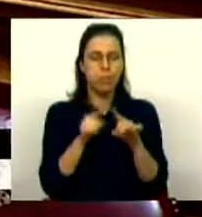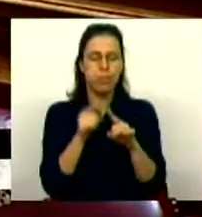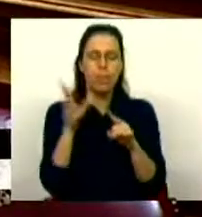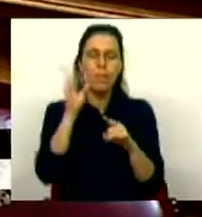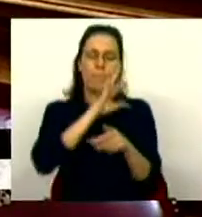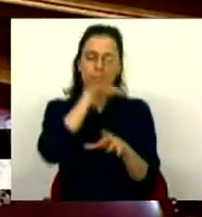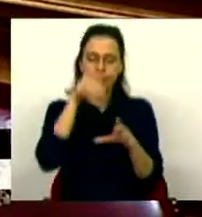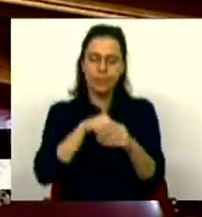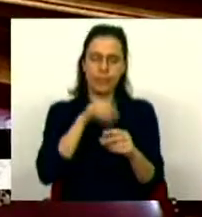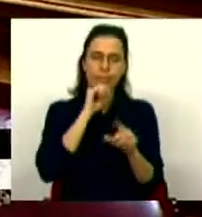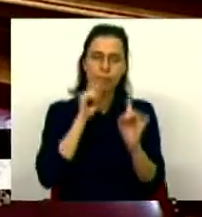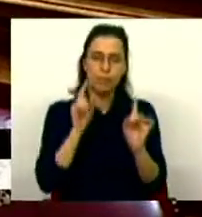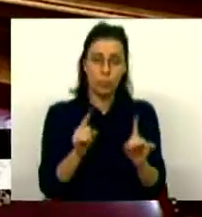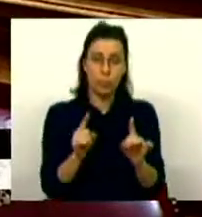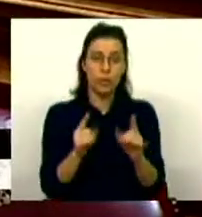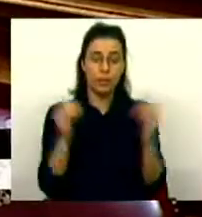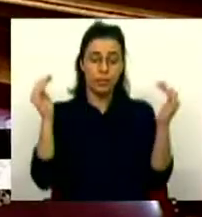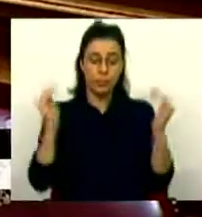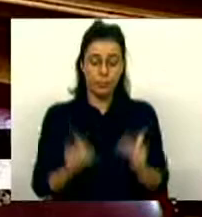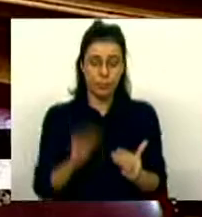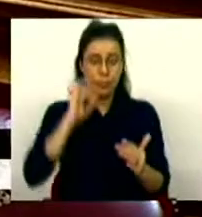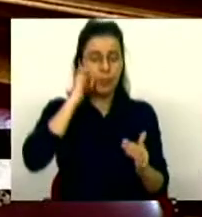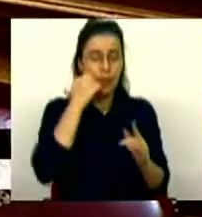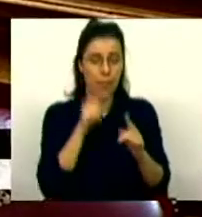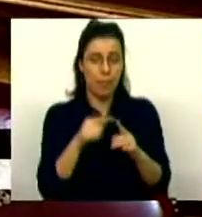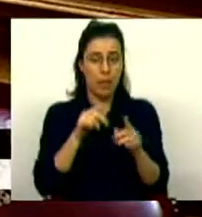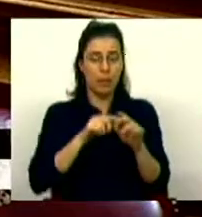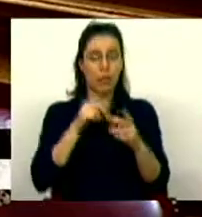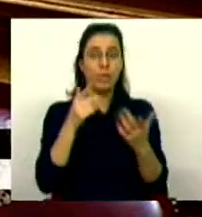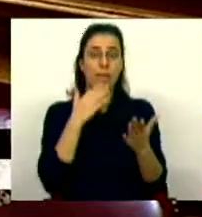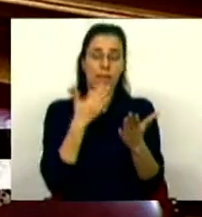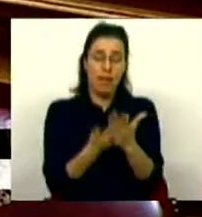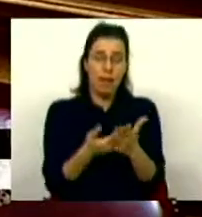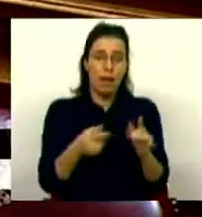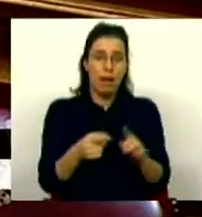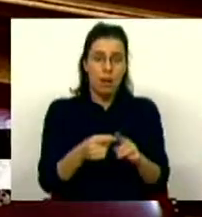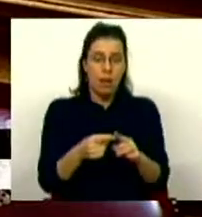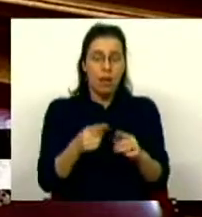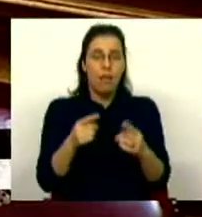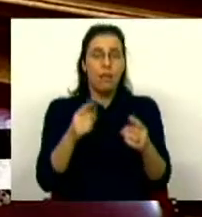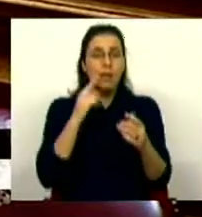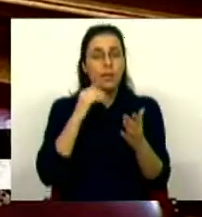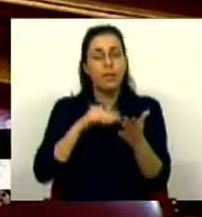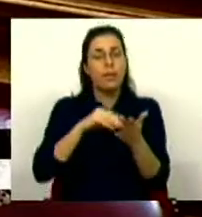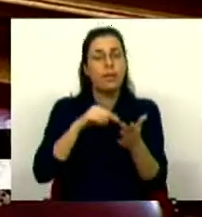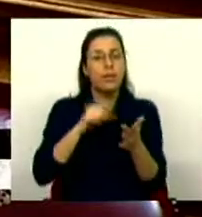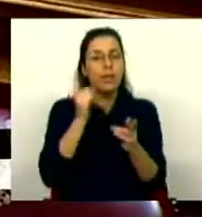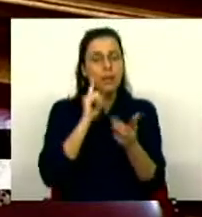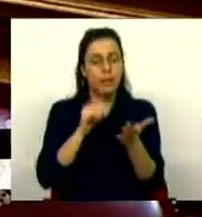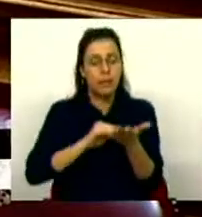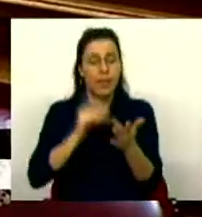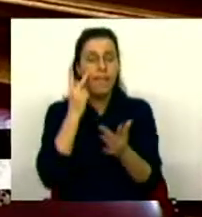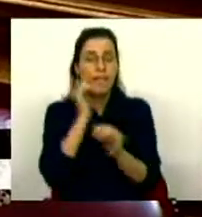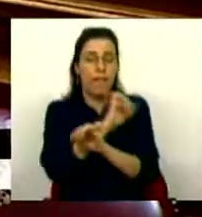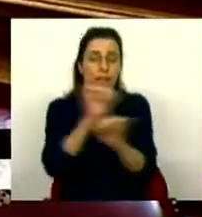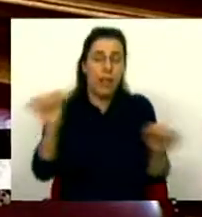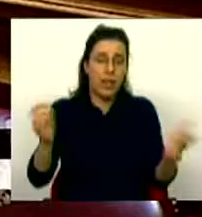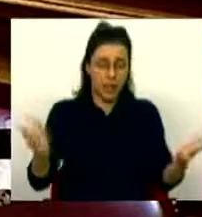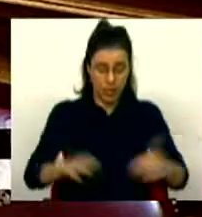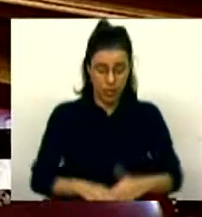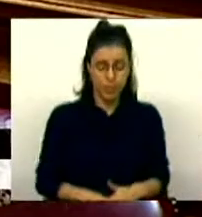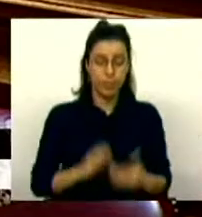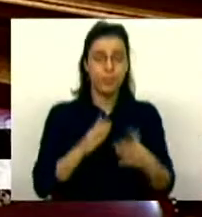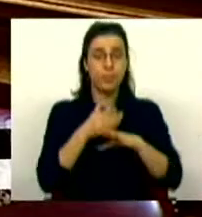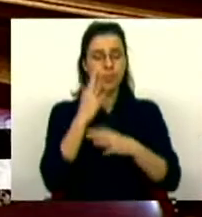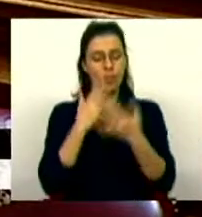mais abrangente possível, que reduza o impacto que estas deslocações somadas ao tempo da prescrição têm nas suas vidas. O